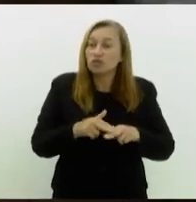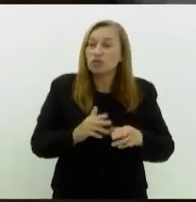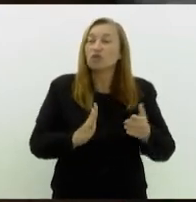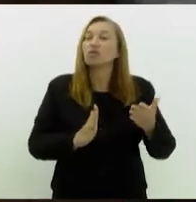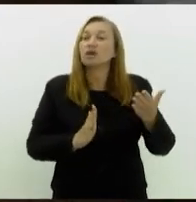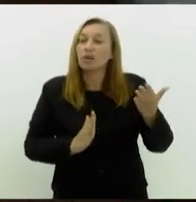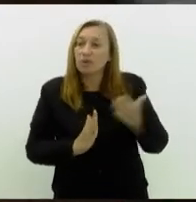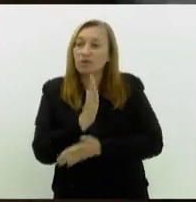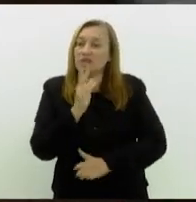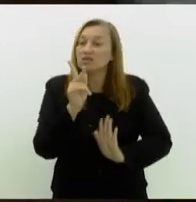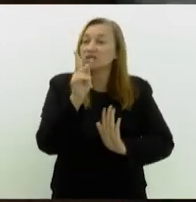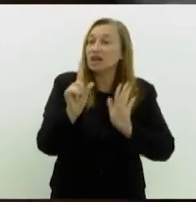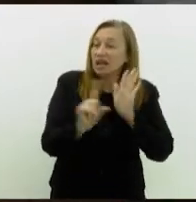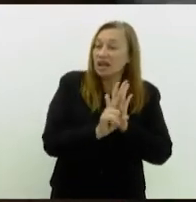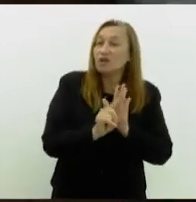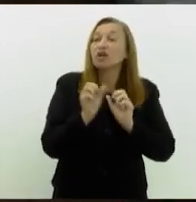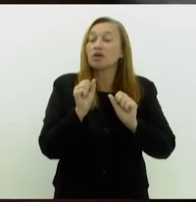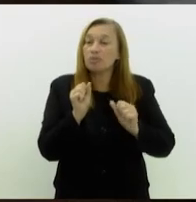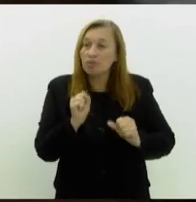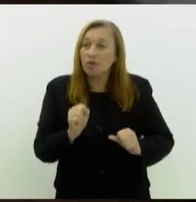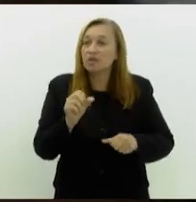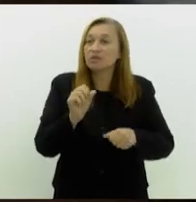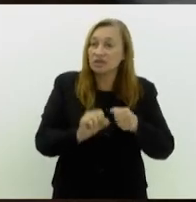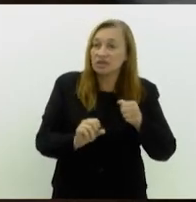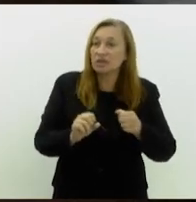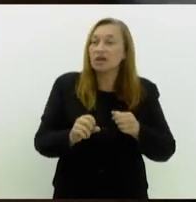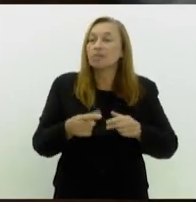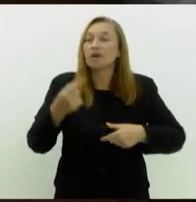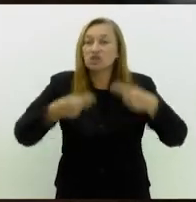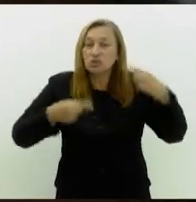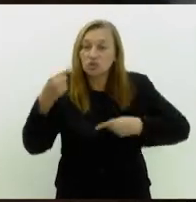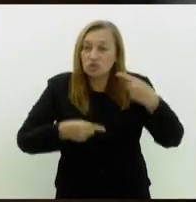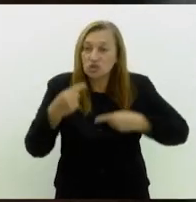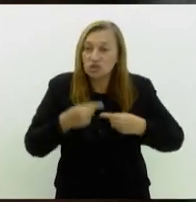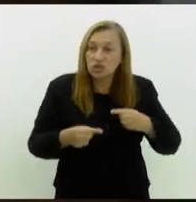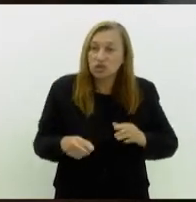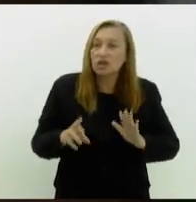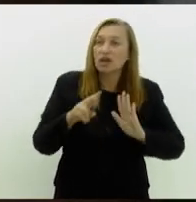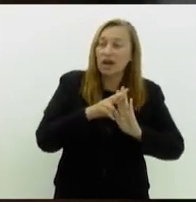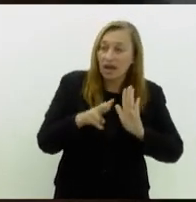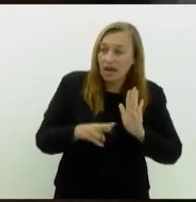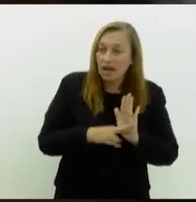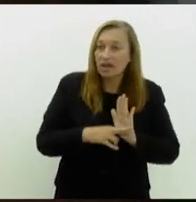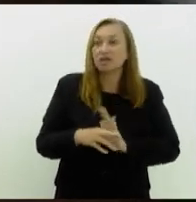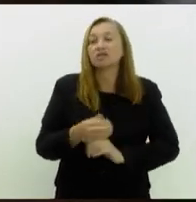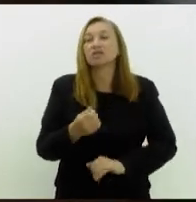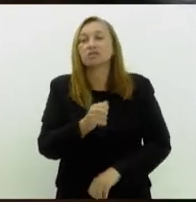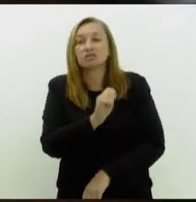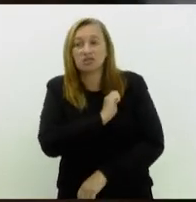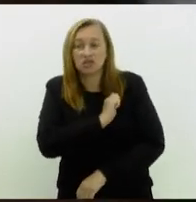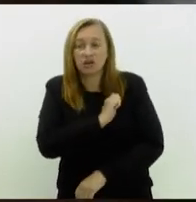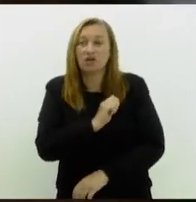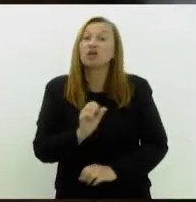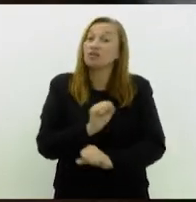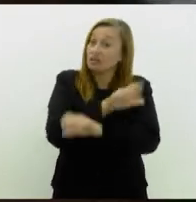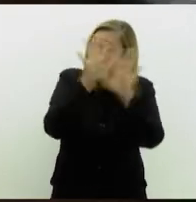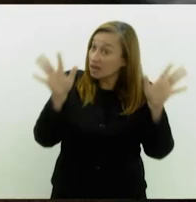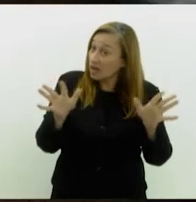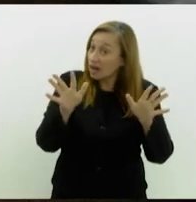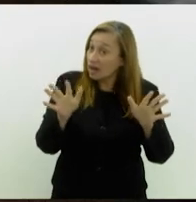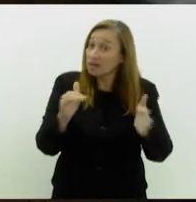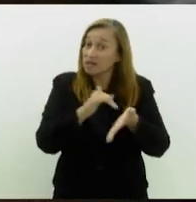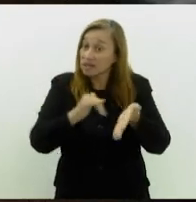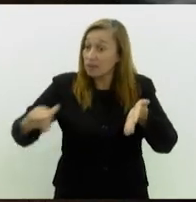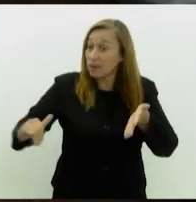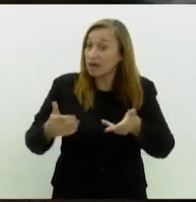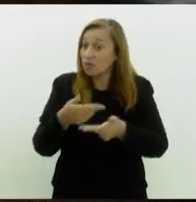dessa lei e o que pode ser feito para rediscutir a repactuação do regime de recuperação do Rio de Janeiro então que fique claro Se separe o joio